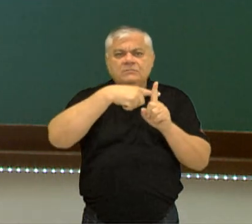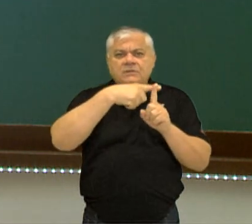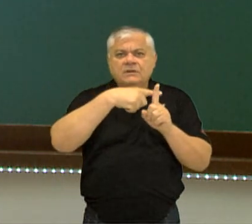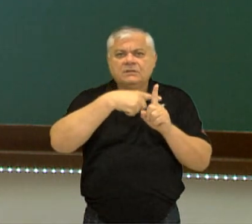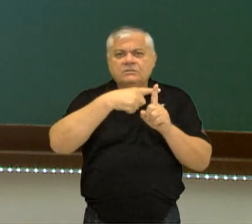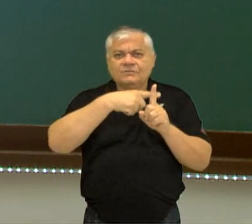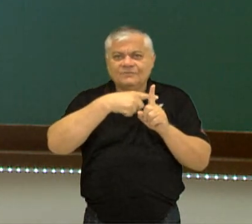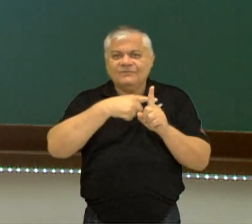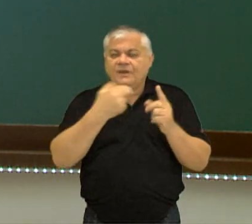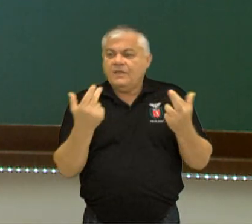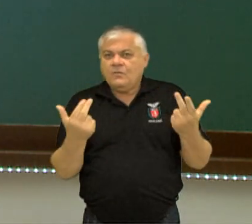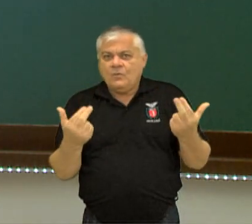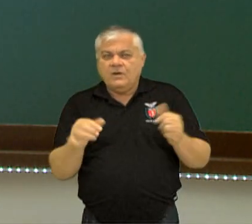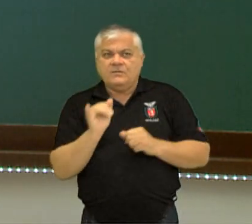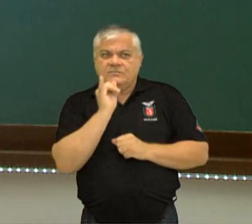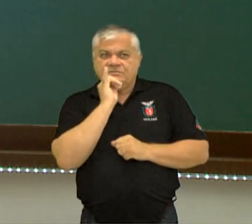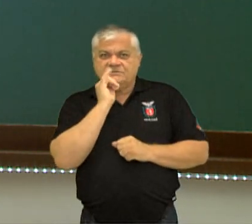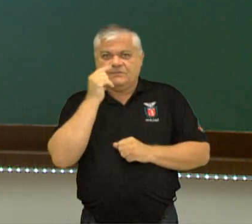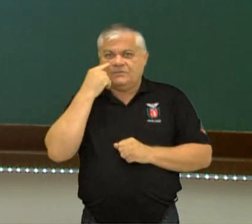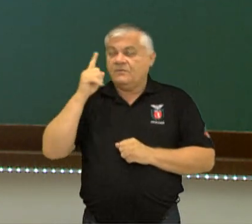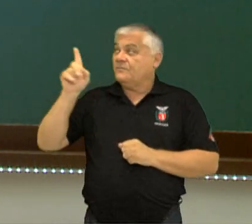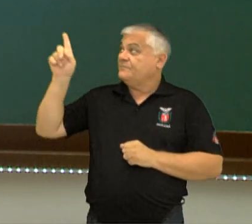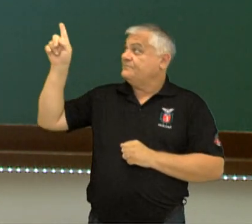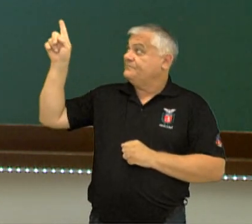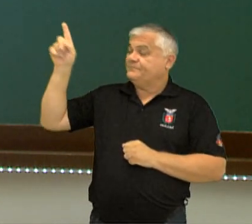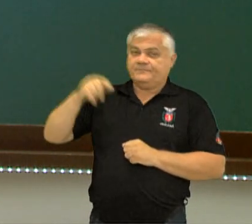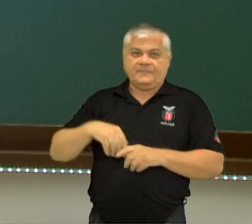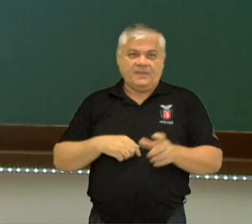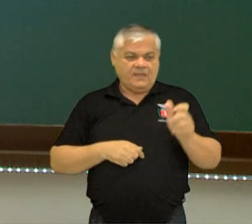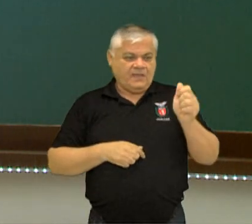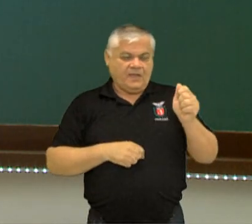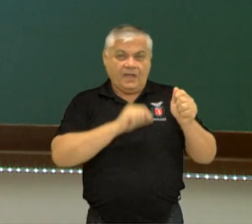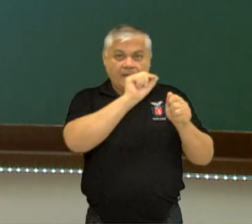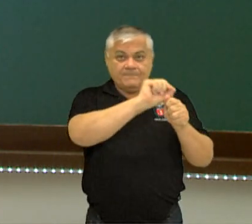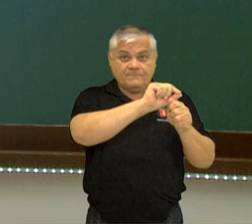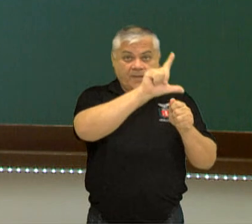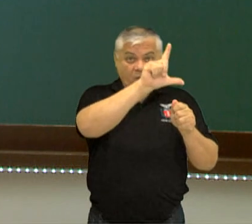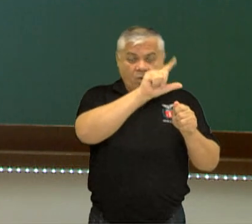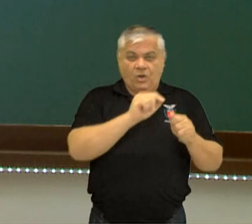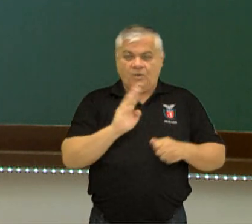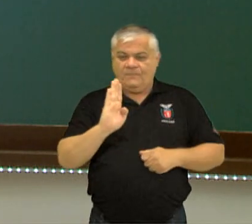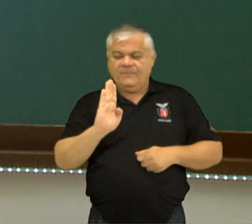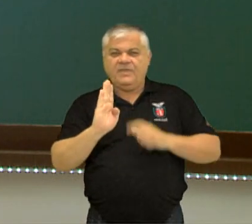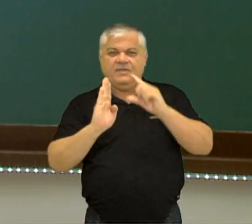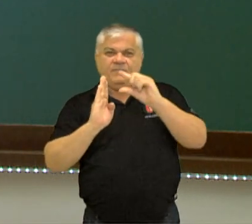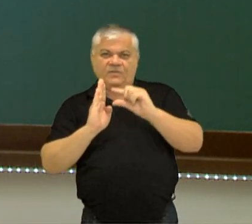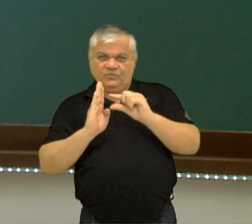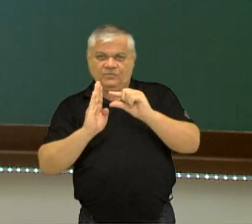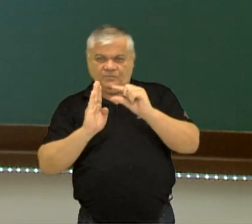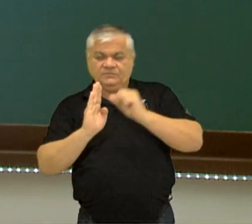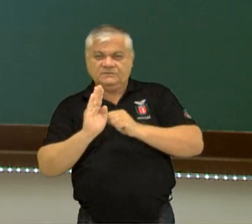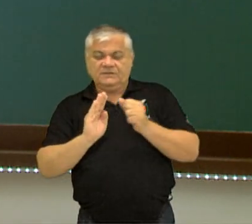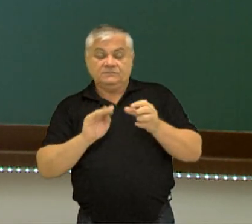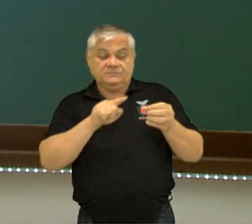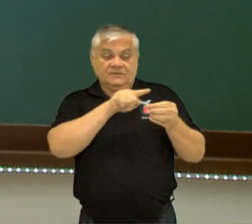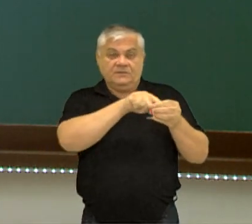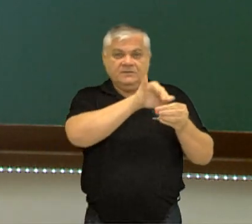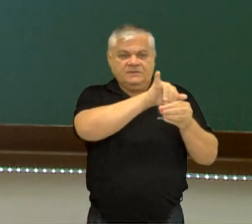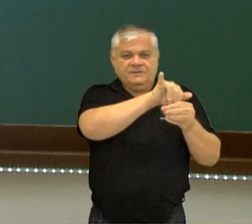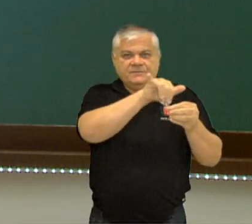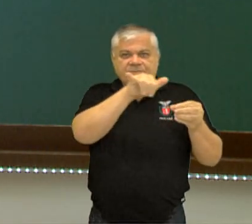interna. Dá uma olhada aqui, você tem um corpo A com temperatura maior do que um corpo B. Vai sair energia do A